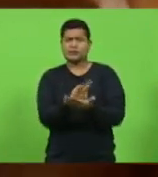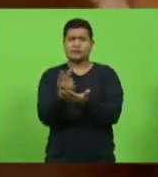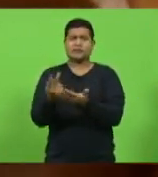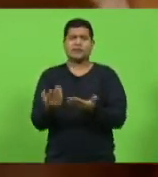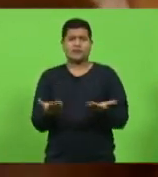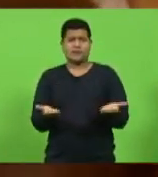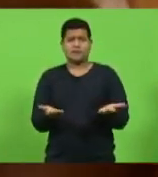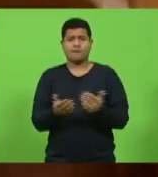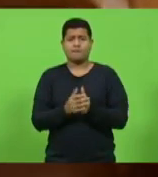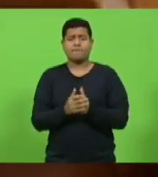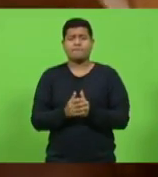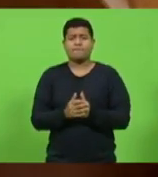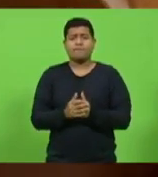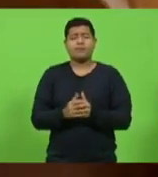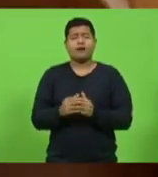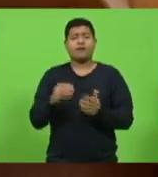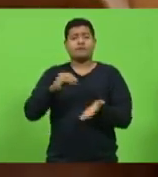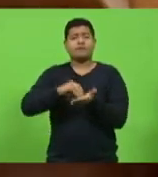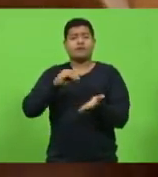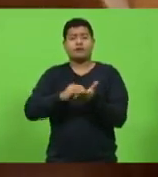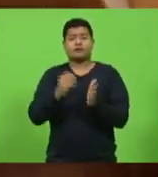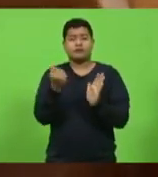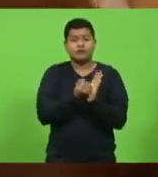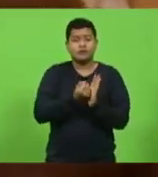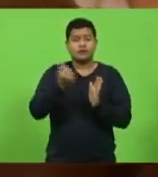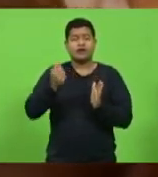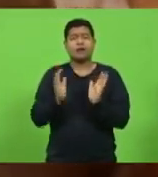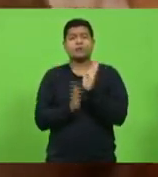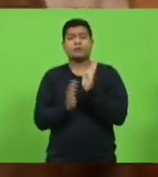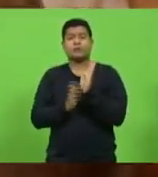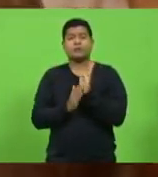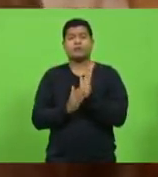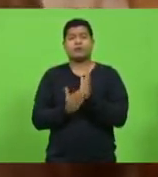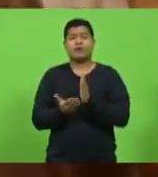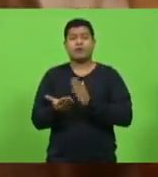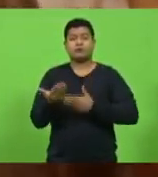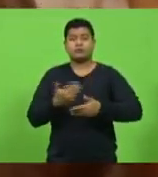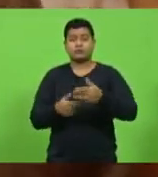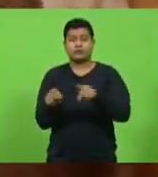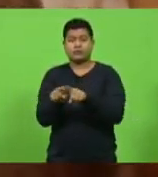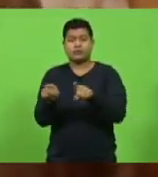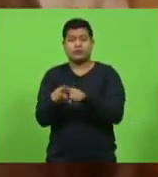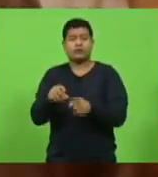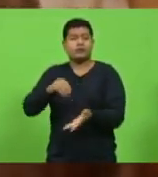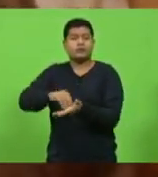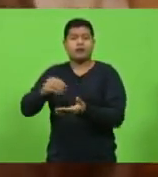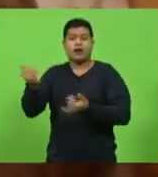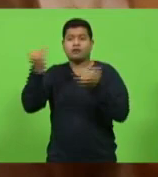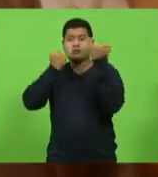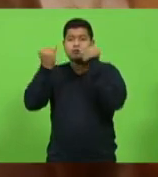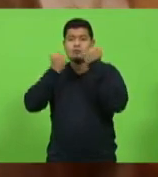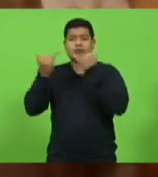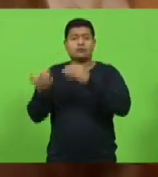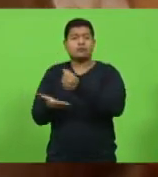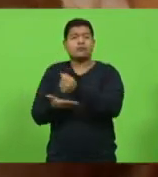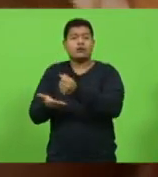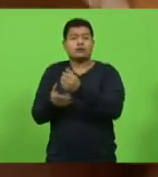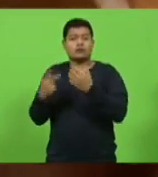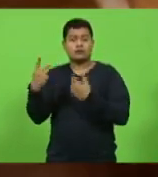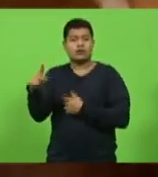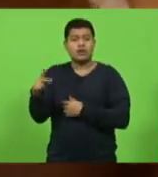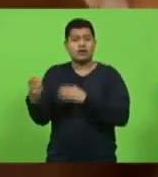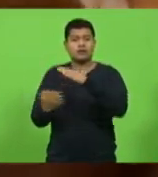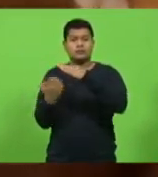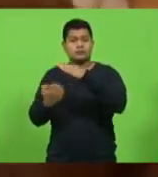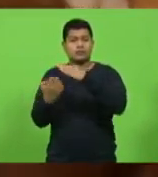das propostas comerciais, passando pela falta de informações básicas das empresas, da empresa Vegamed,